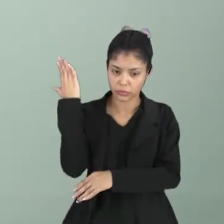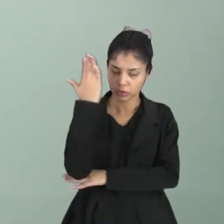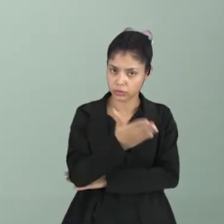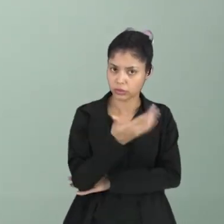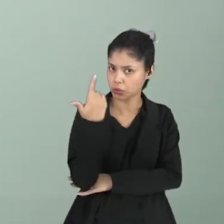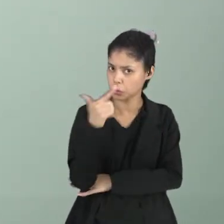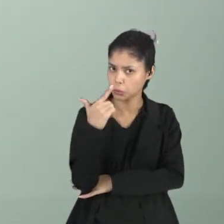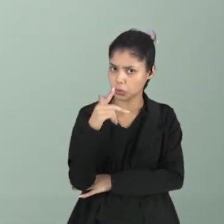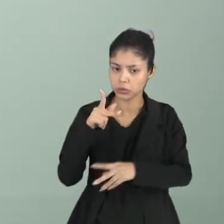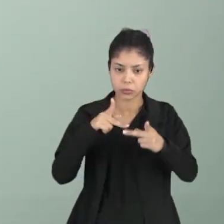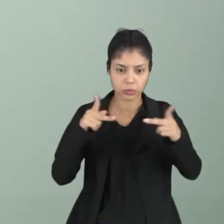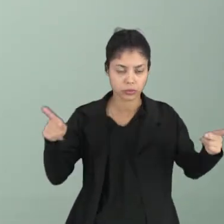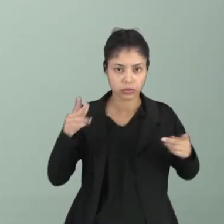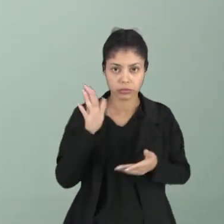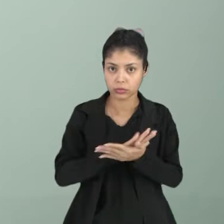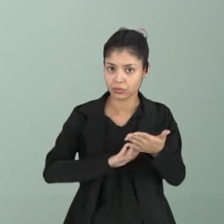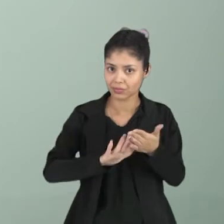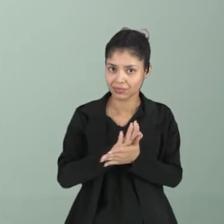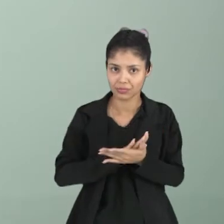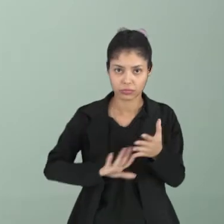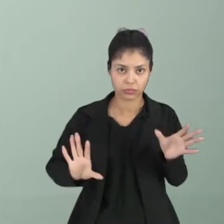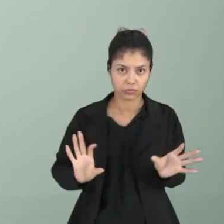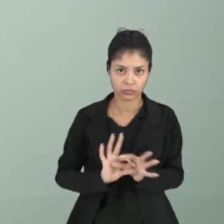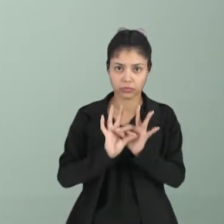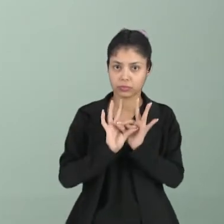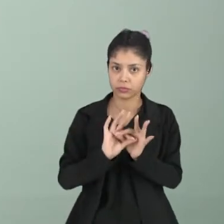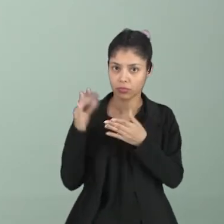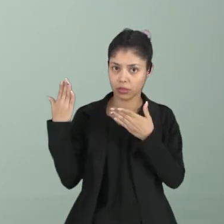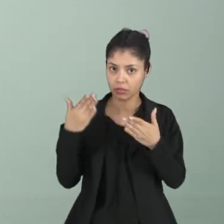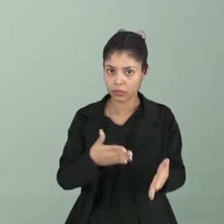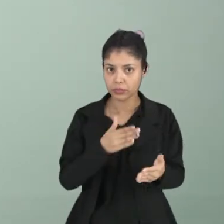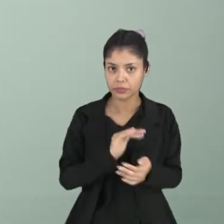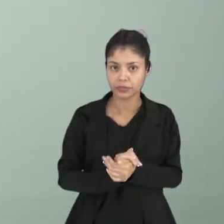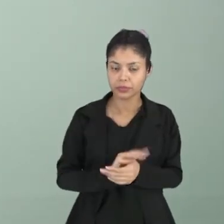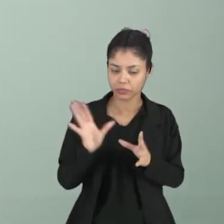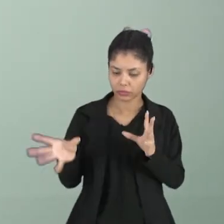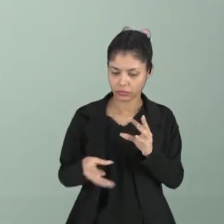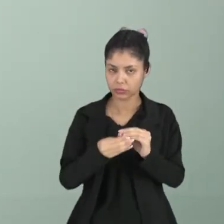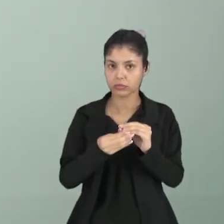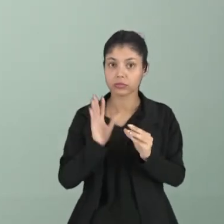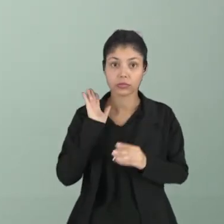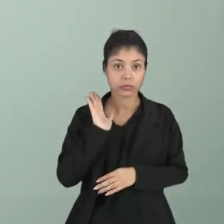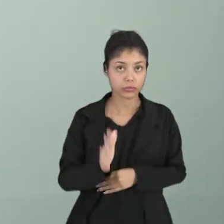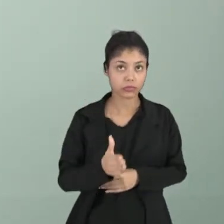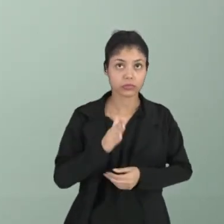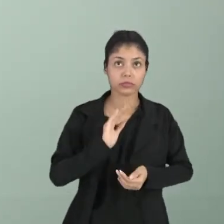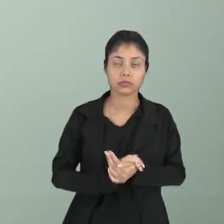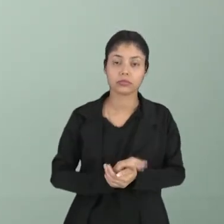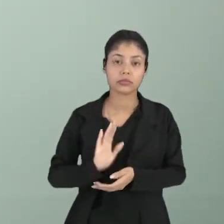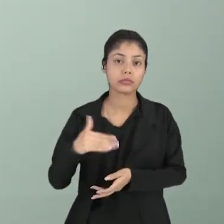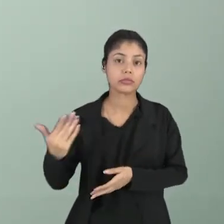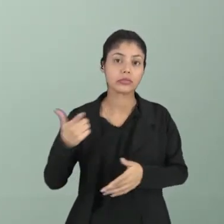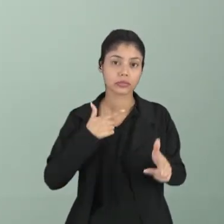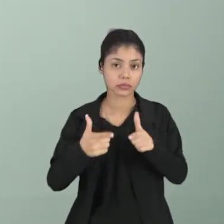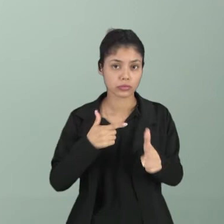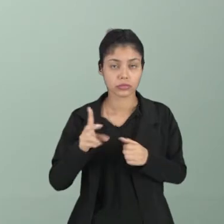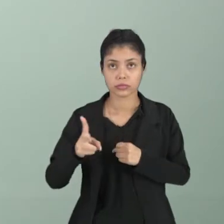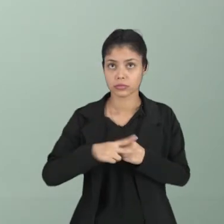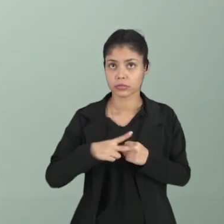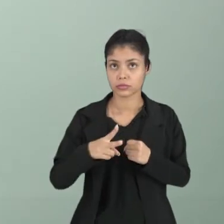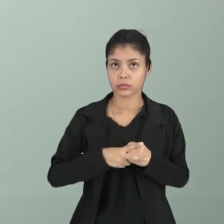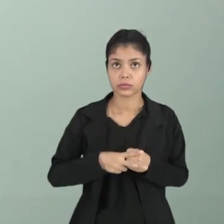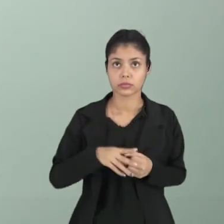direta, não tem preposição, não tem nada ligando o objeto ao complemento. Já quando eu vou trabalhar com os